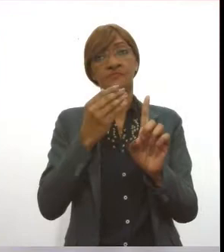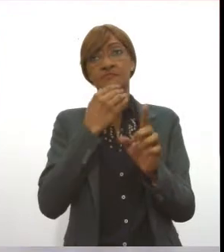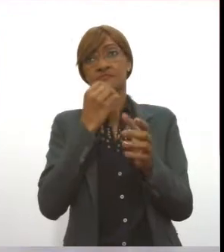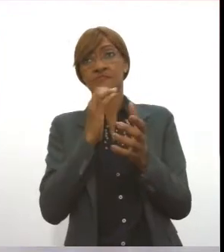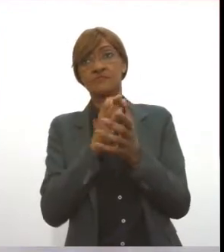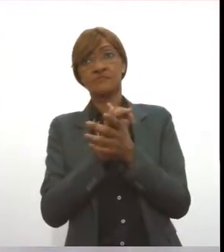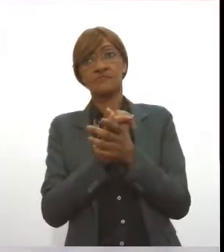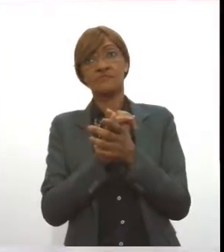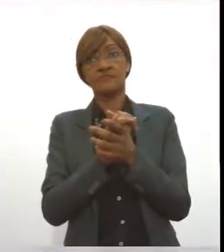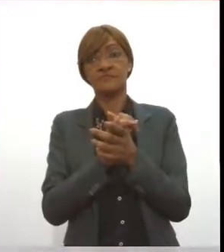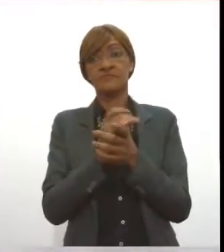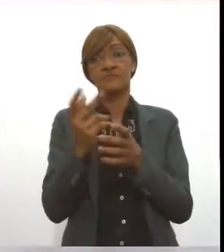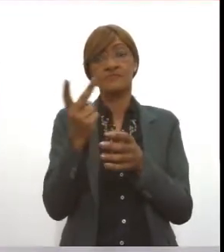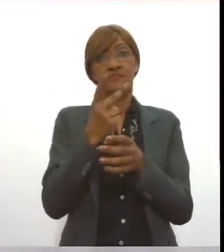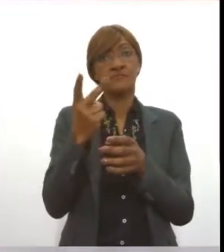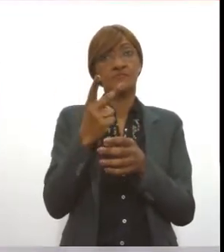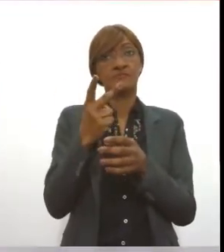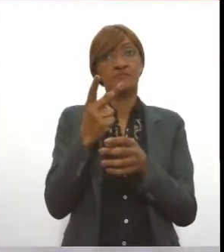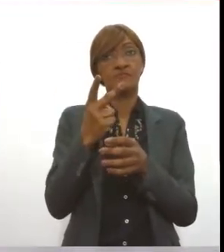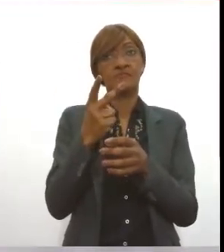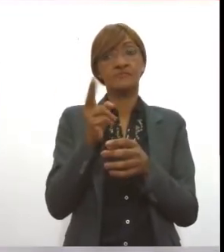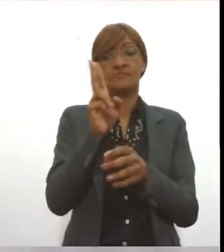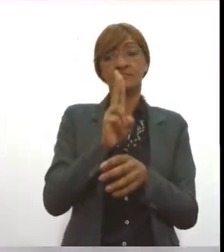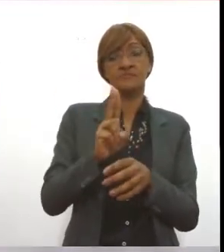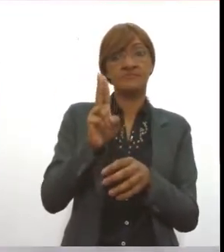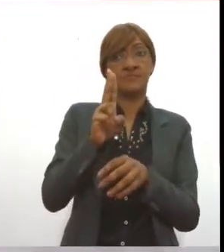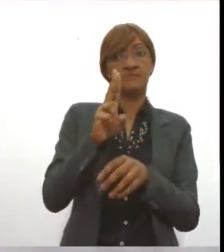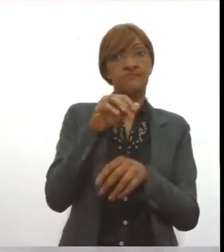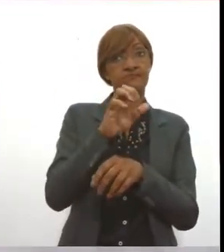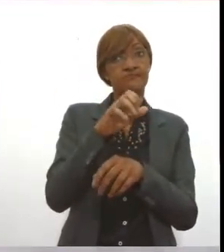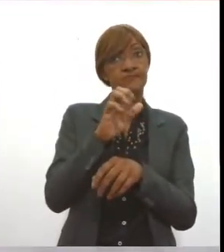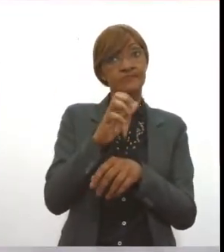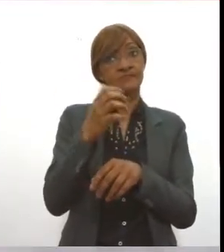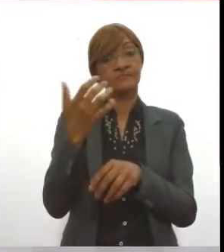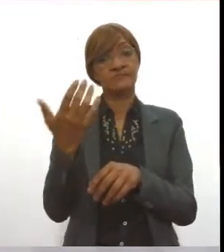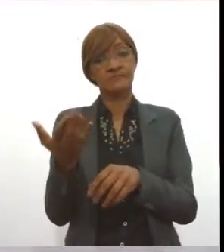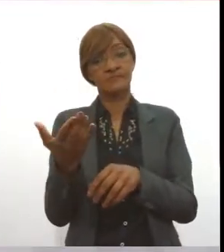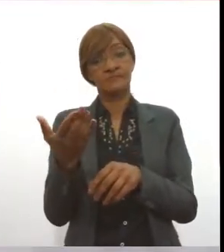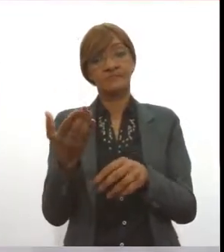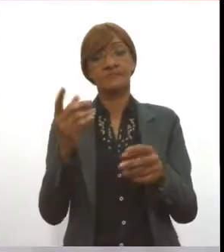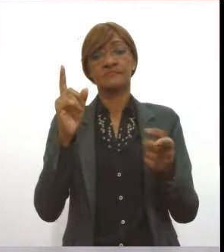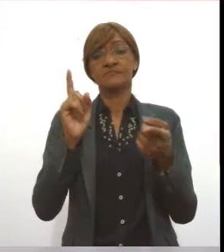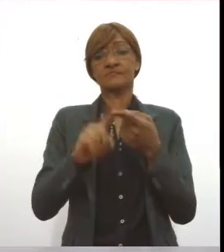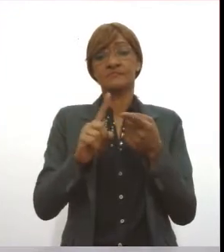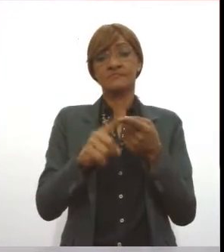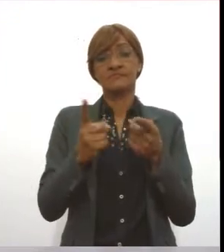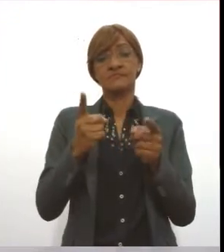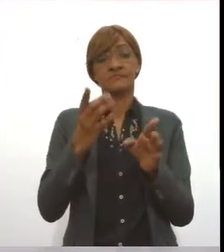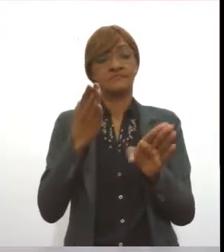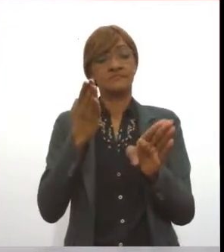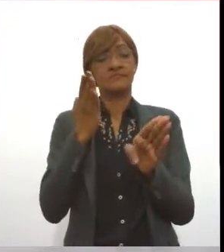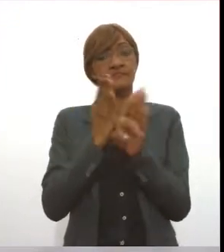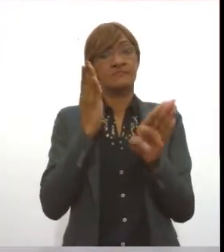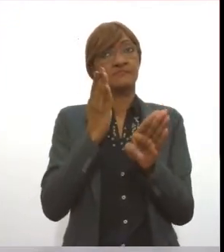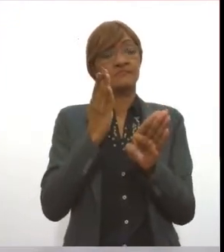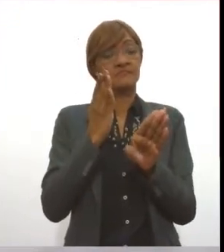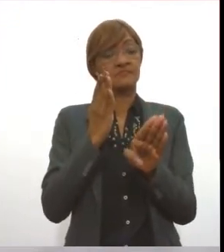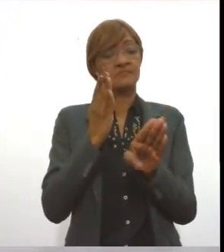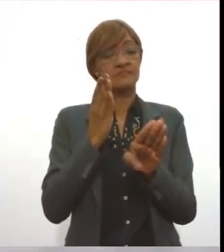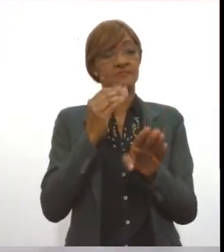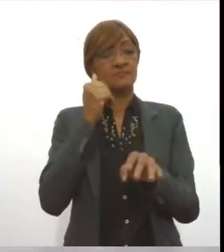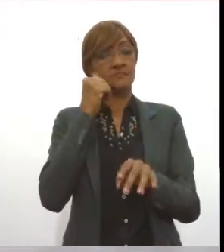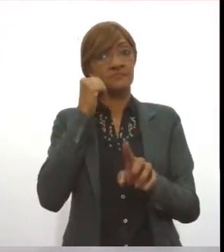sexual. Aí sim. Outra coisa, está se descobrindo que a gestante é